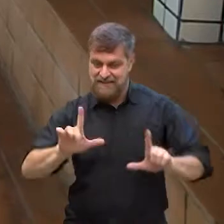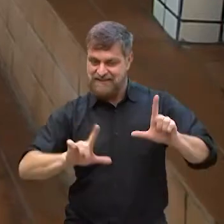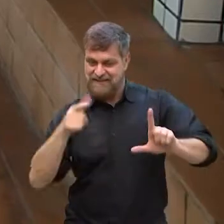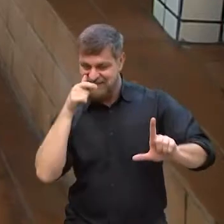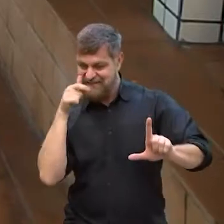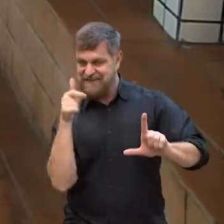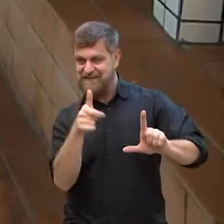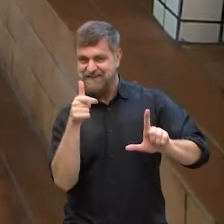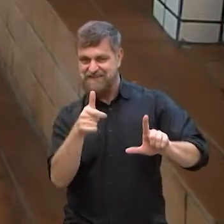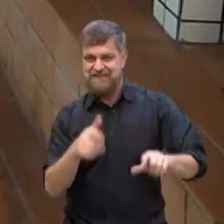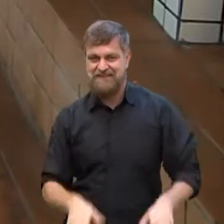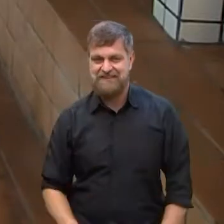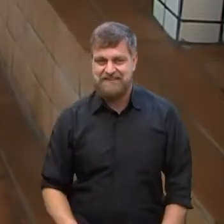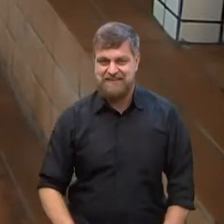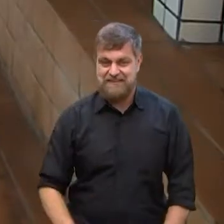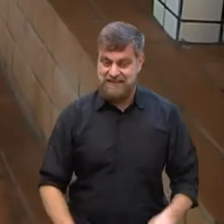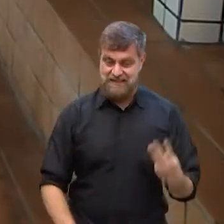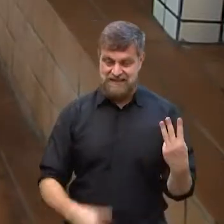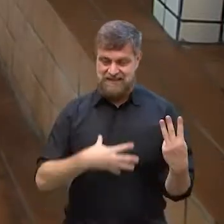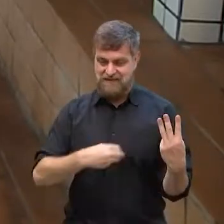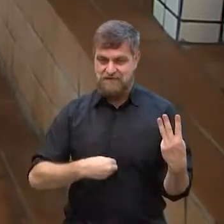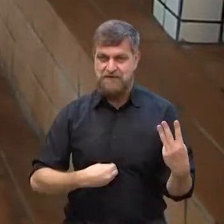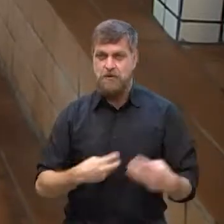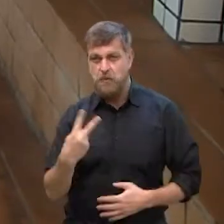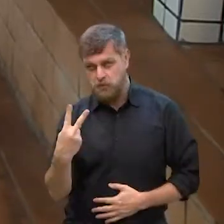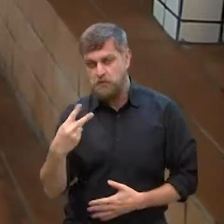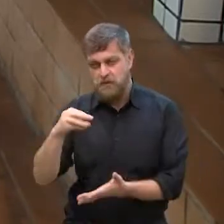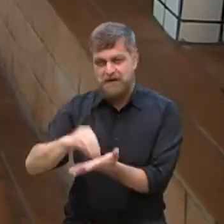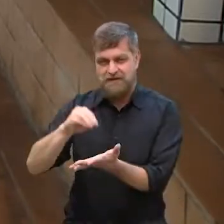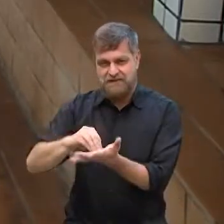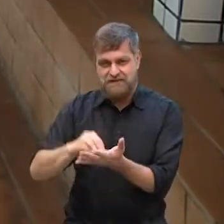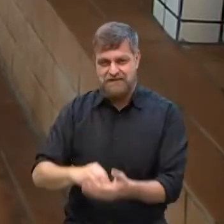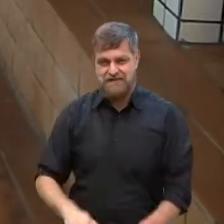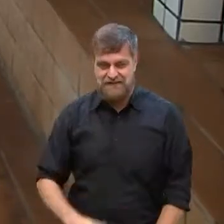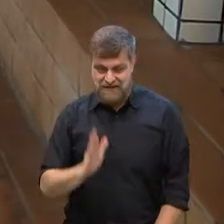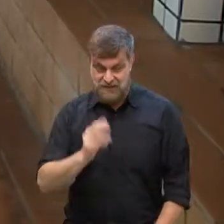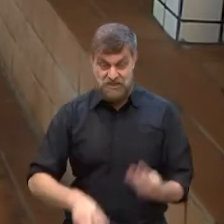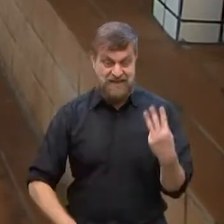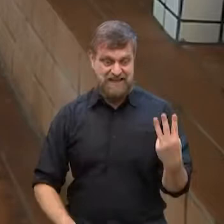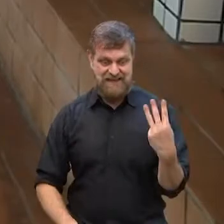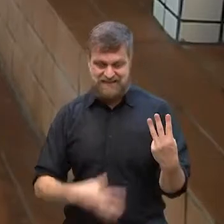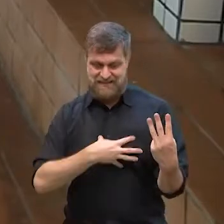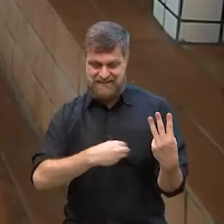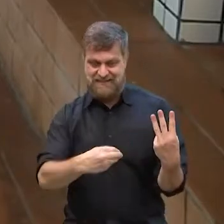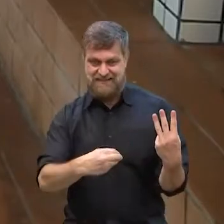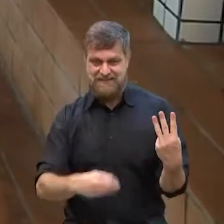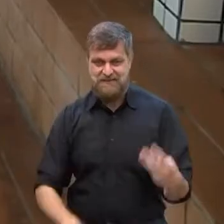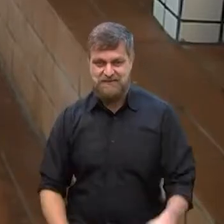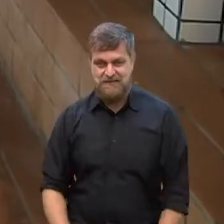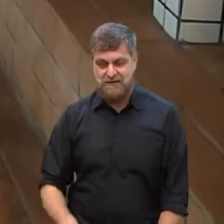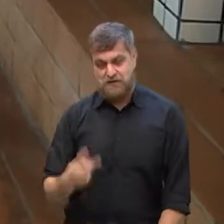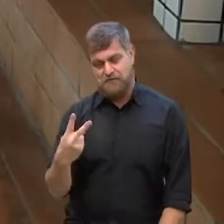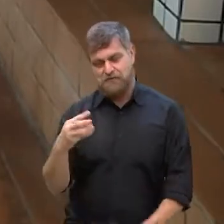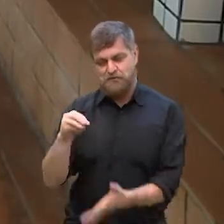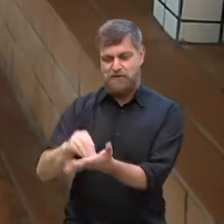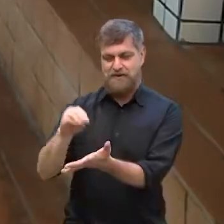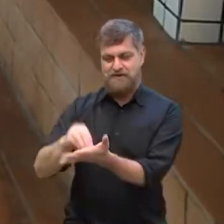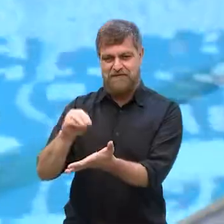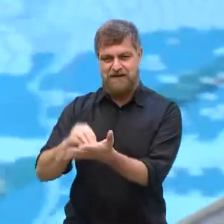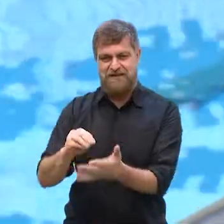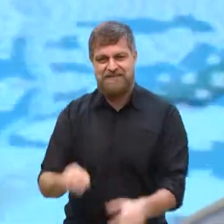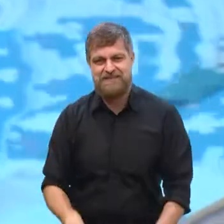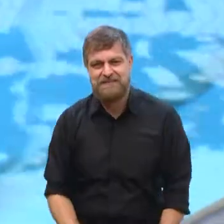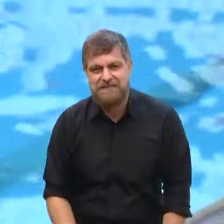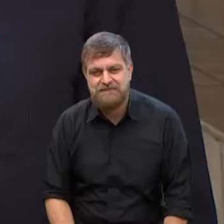e veja aí. Bom, já foram 3, então faltam só 2. Falta pouco agora, A maior né? parte você já fez, vocês já fizeram, Daniel, então só Exato. faltam 2